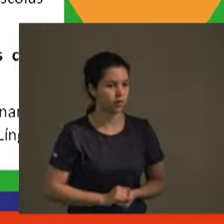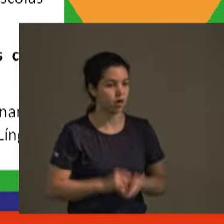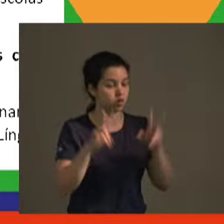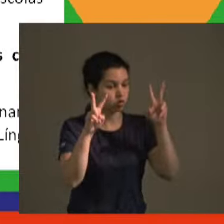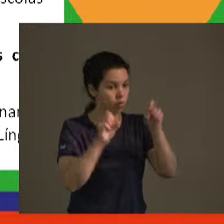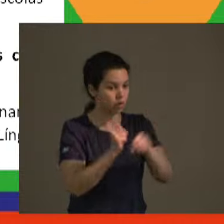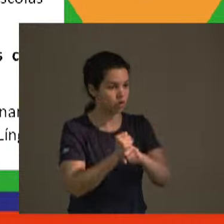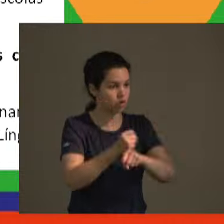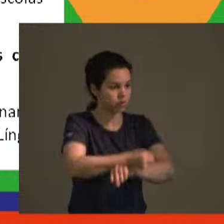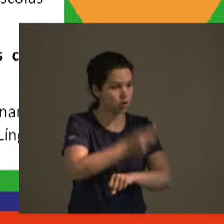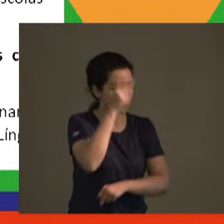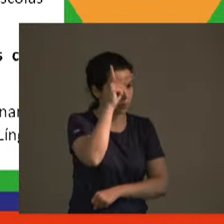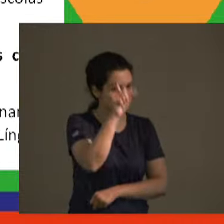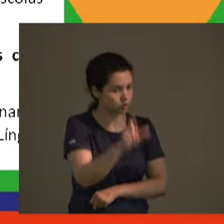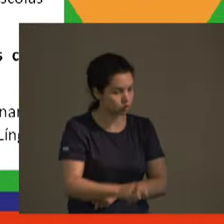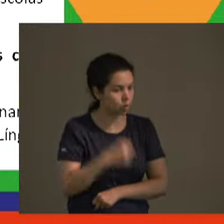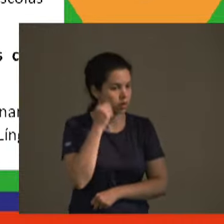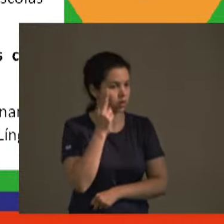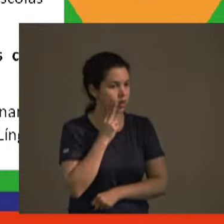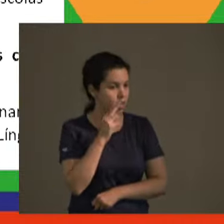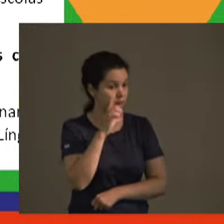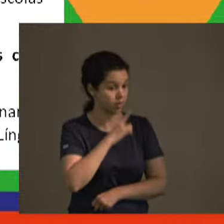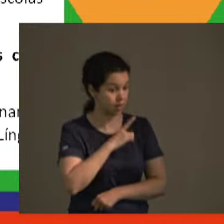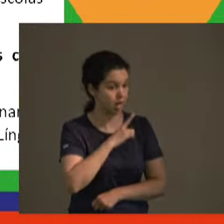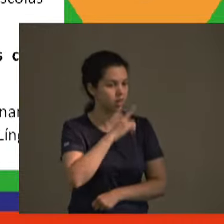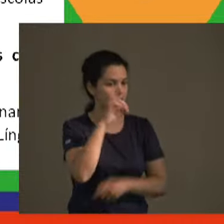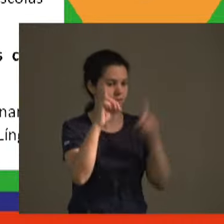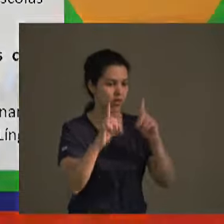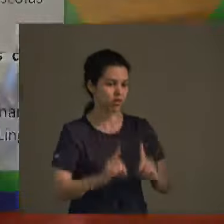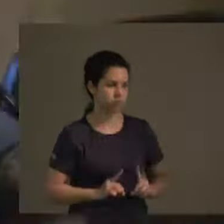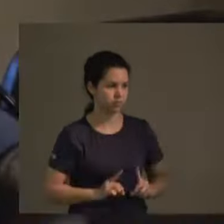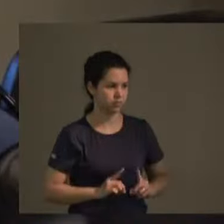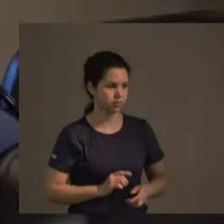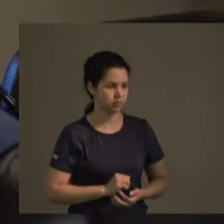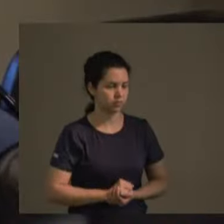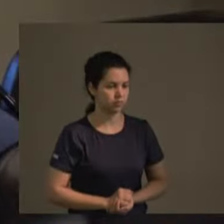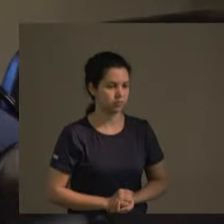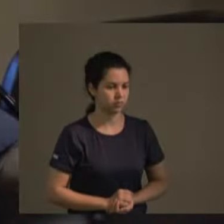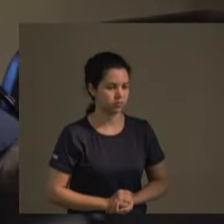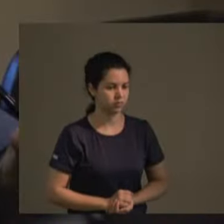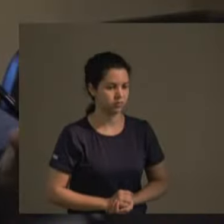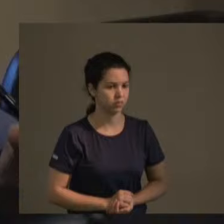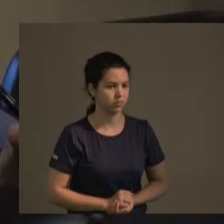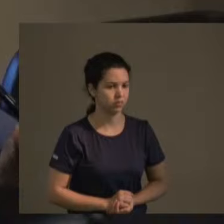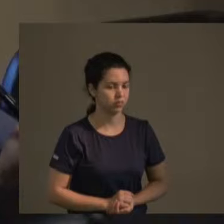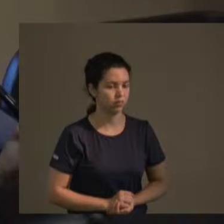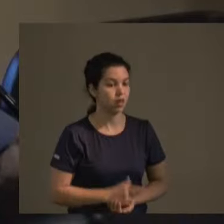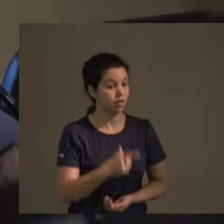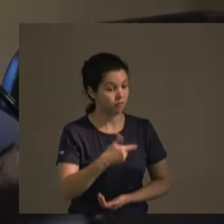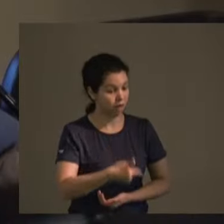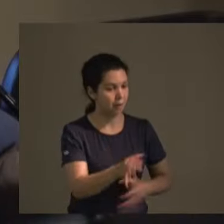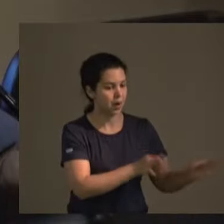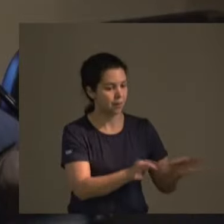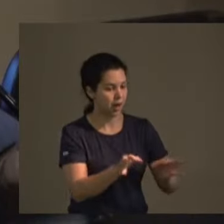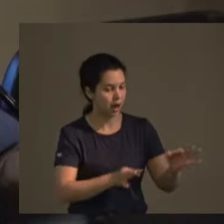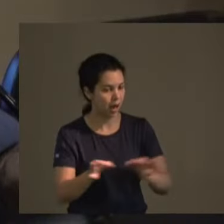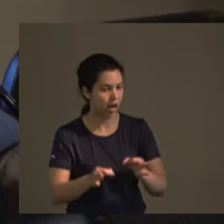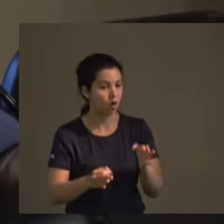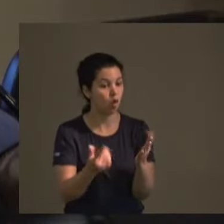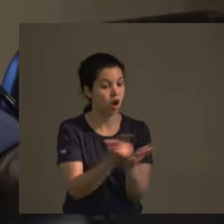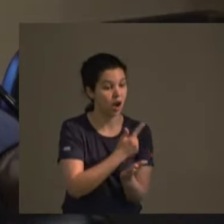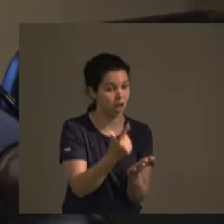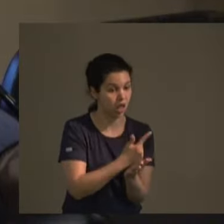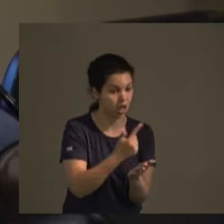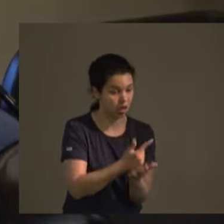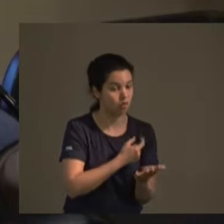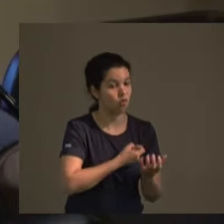às pessoas negras com deficiência. Será preparado lançamento de livros e um estudo acerca